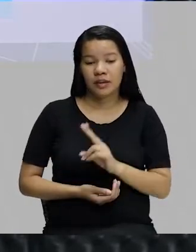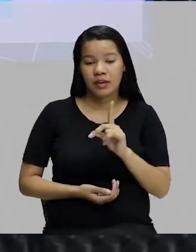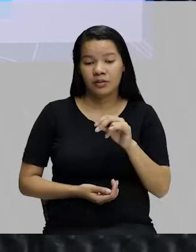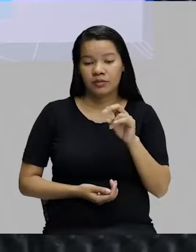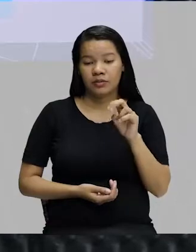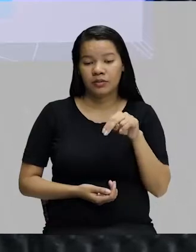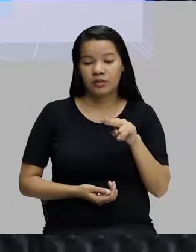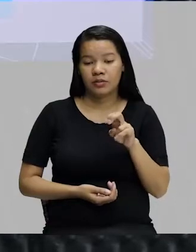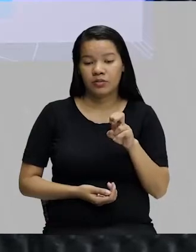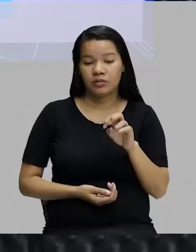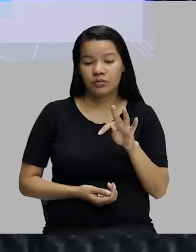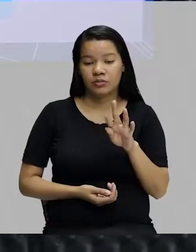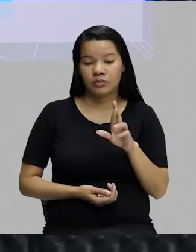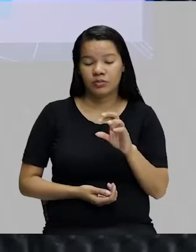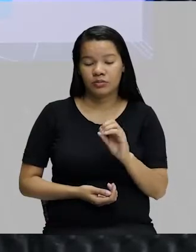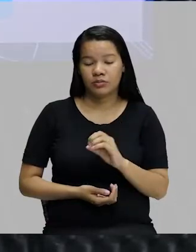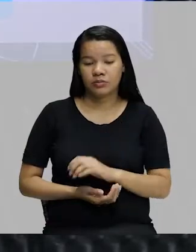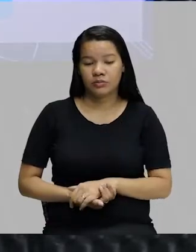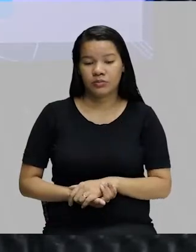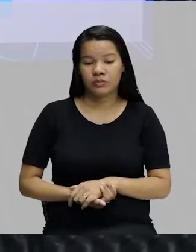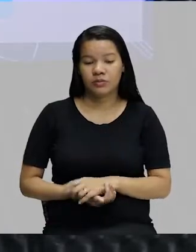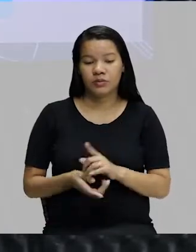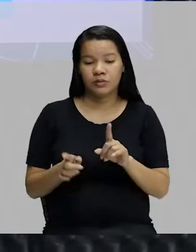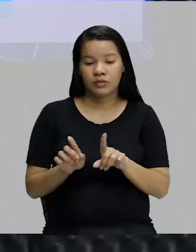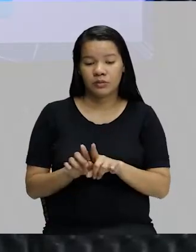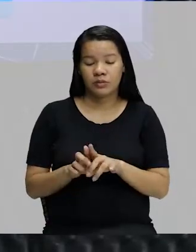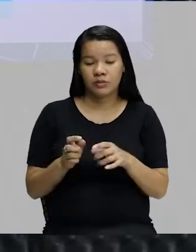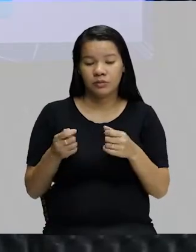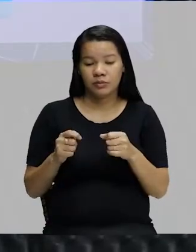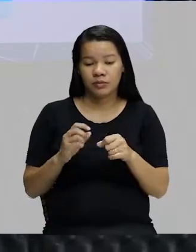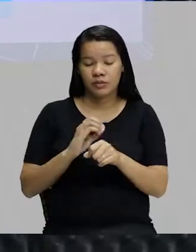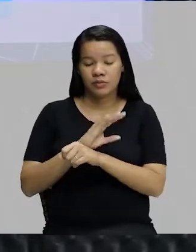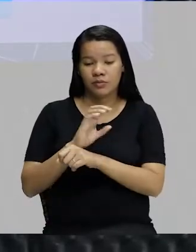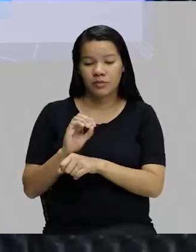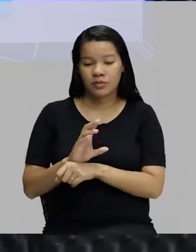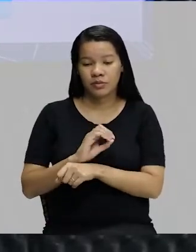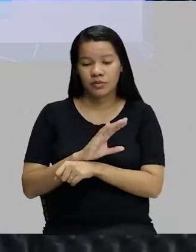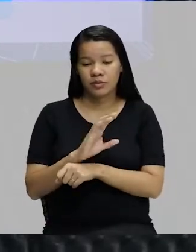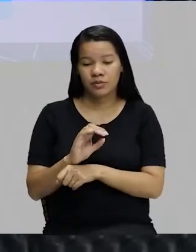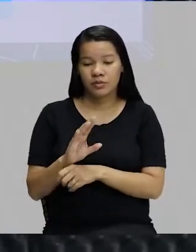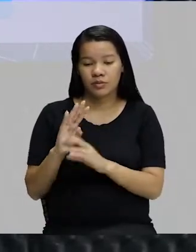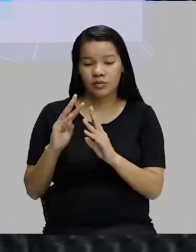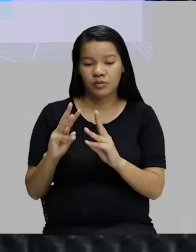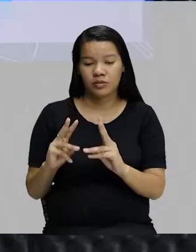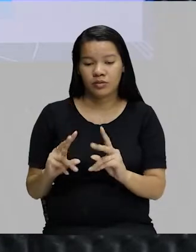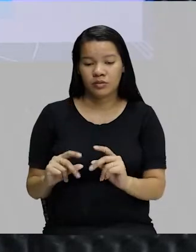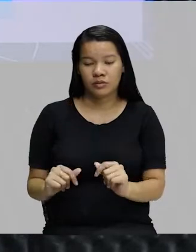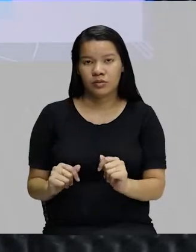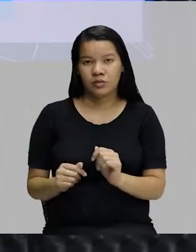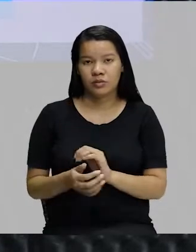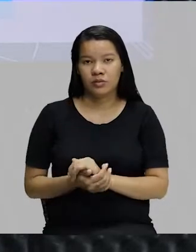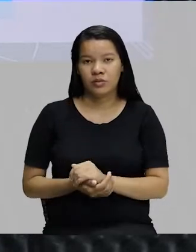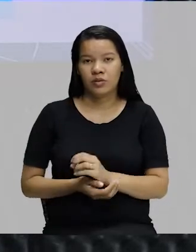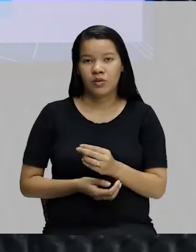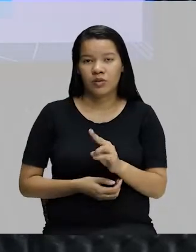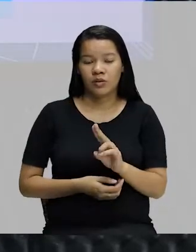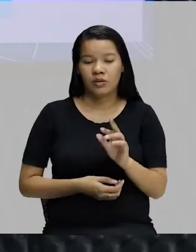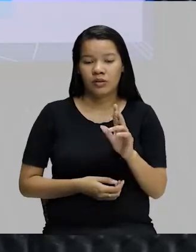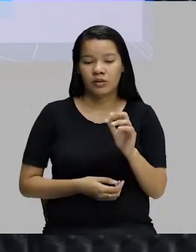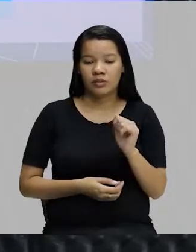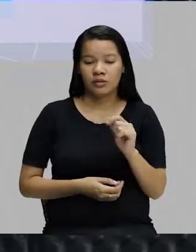nêutron, certo? O nêutron também ele pode ser emitido na decomposição, na